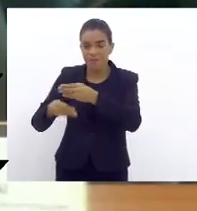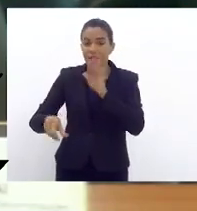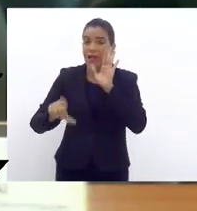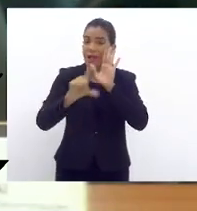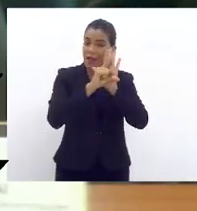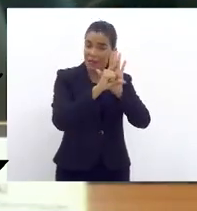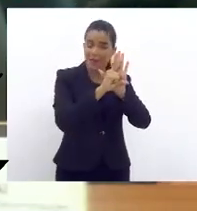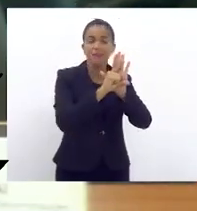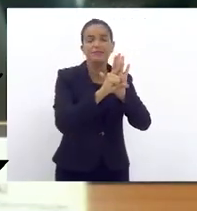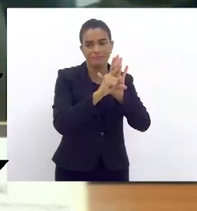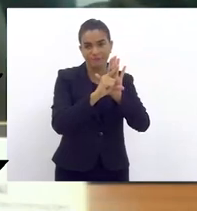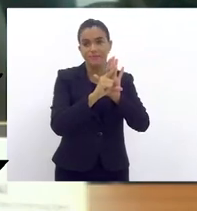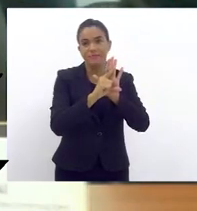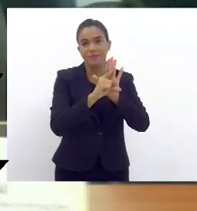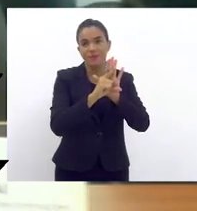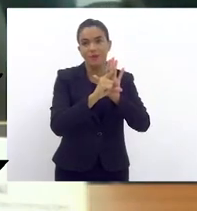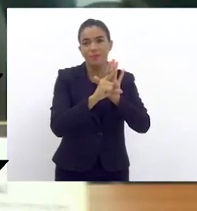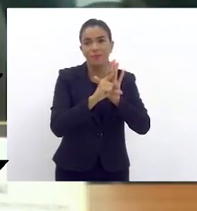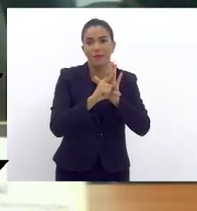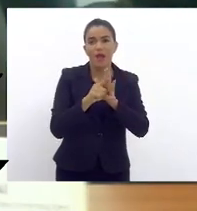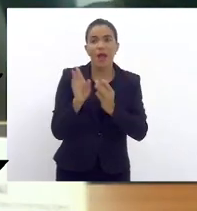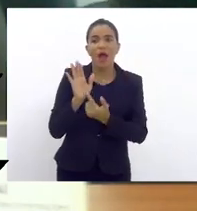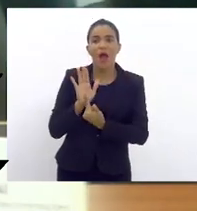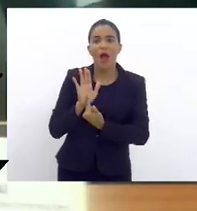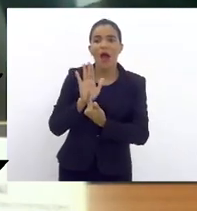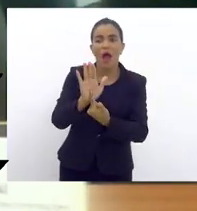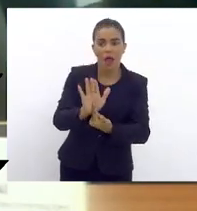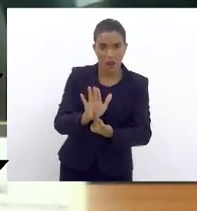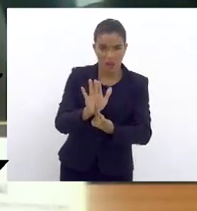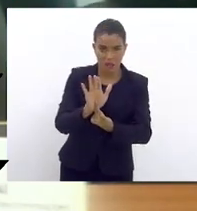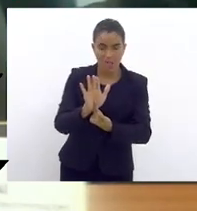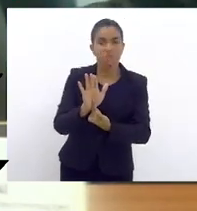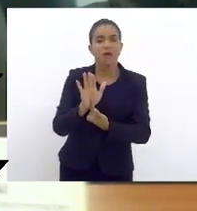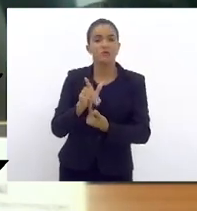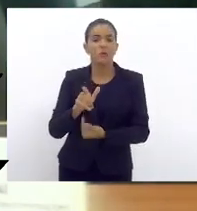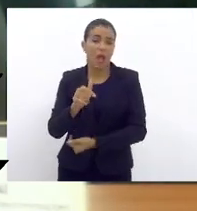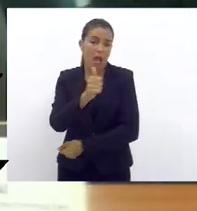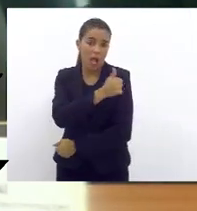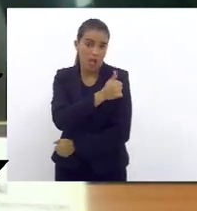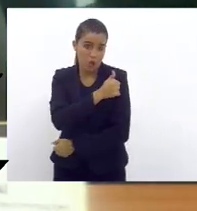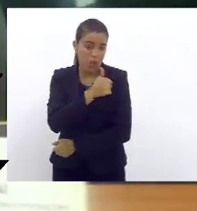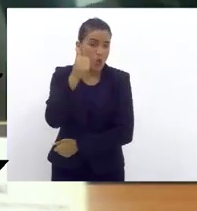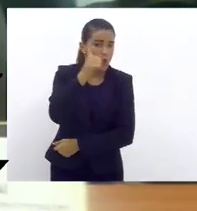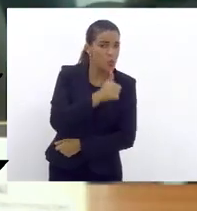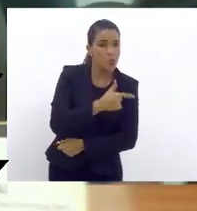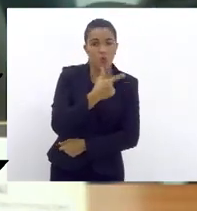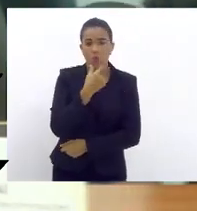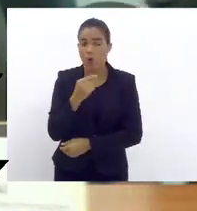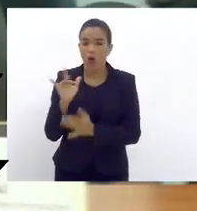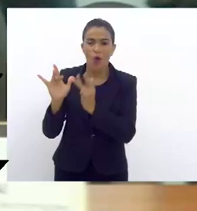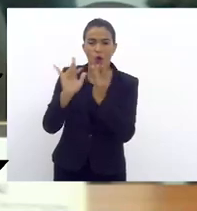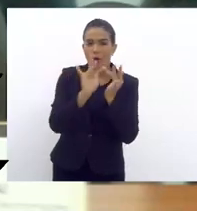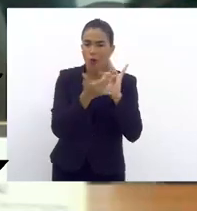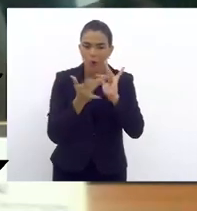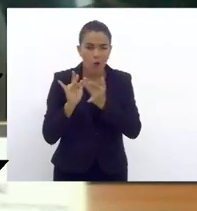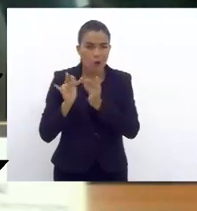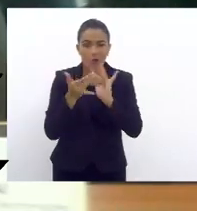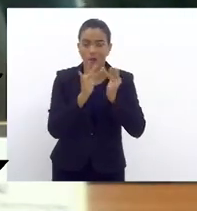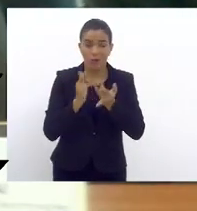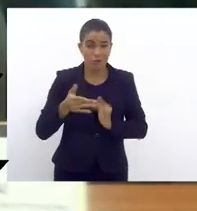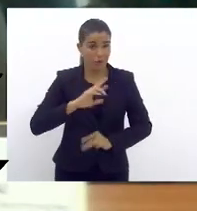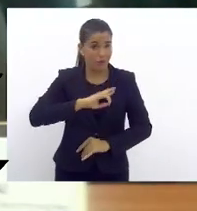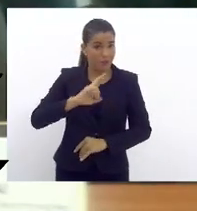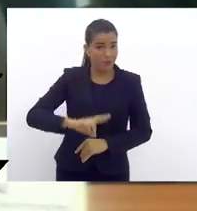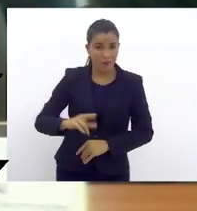legislações né que é representam para as alunas de os alunos a possibilidade de ter contato com essas religiosidades